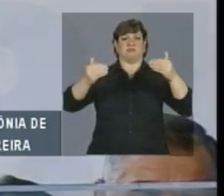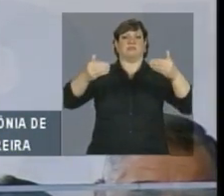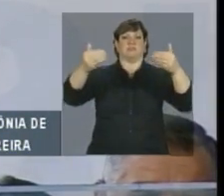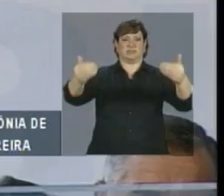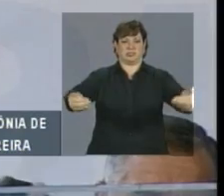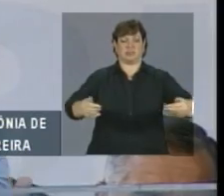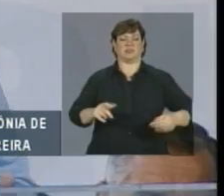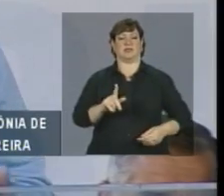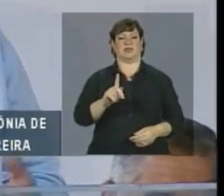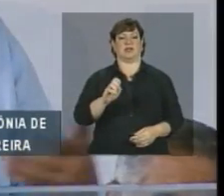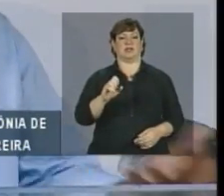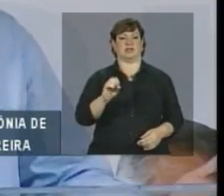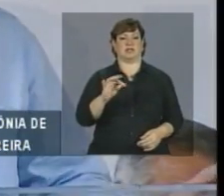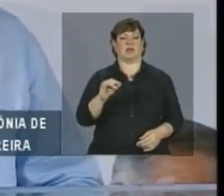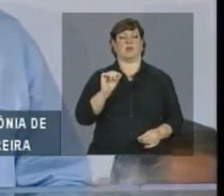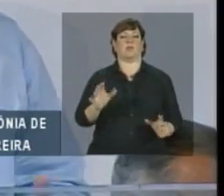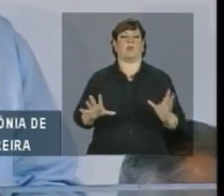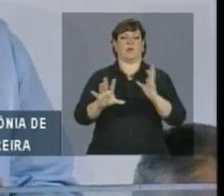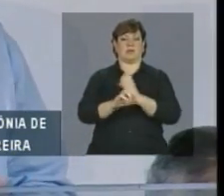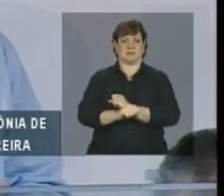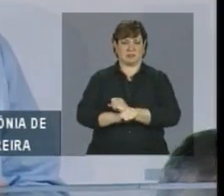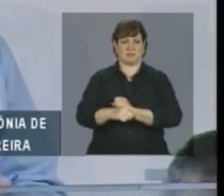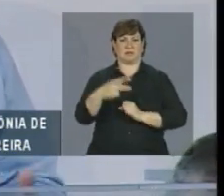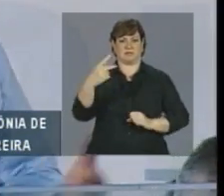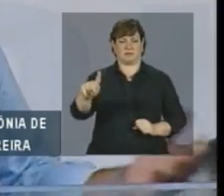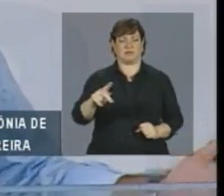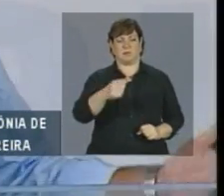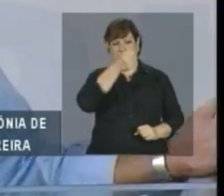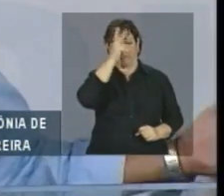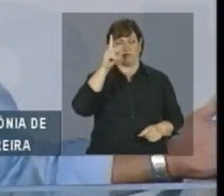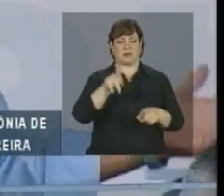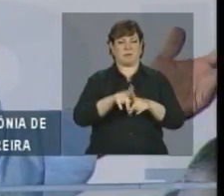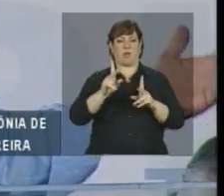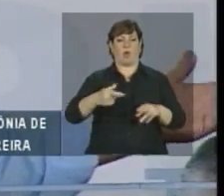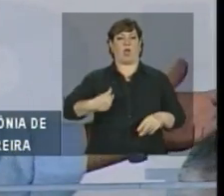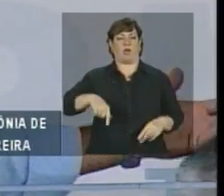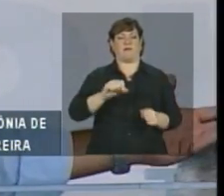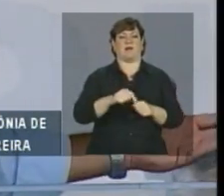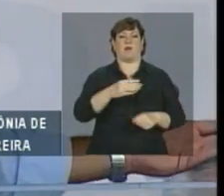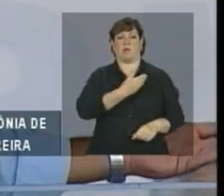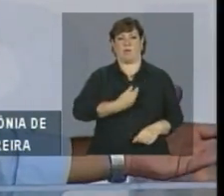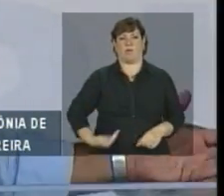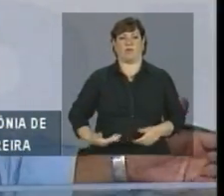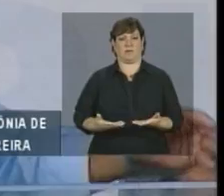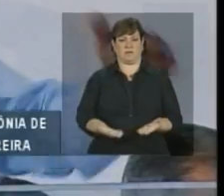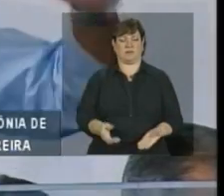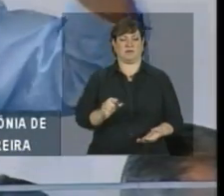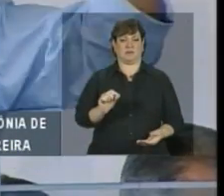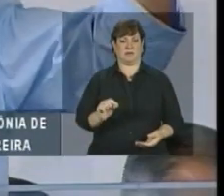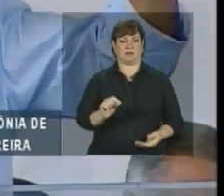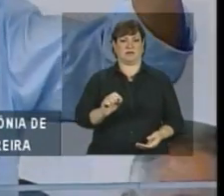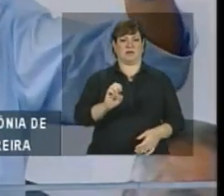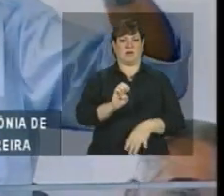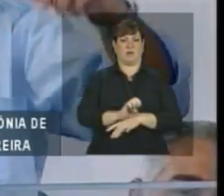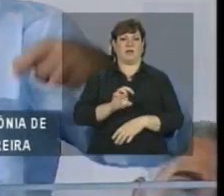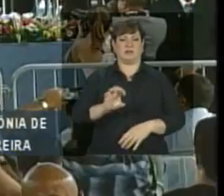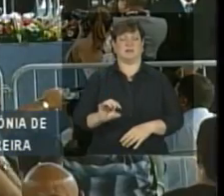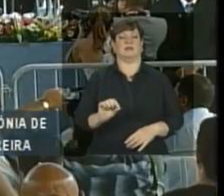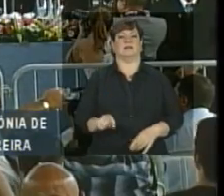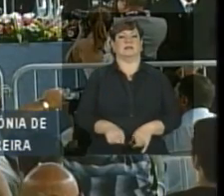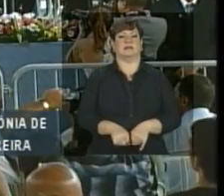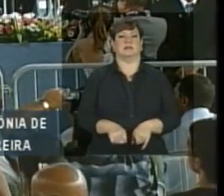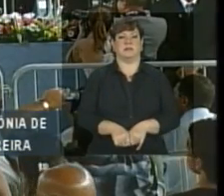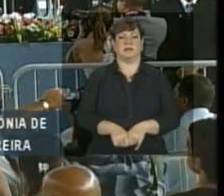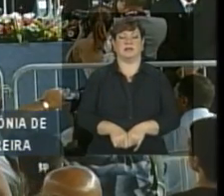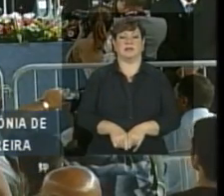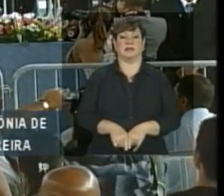Paes, como nós também fizemos no Estado. A cidade conquistou o Investment Grade, que é o grau de investimento